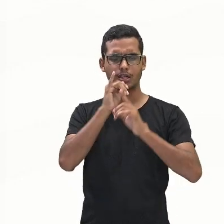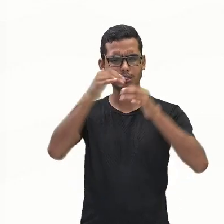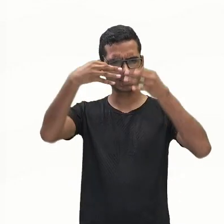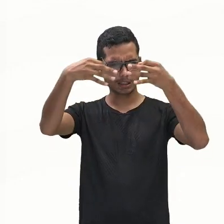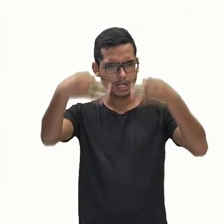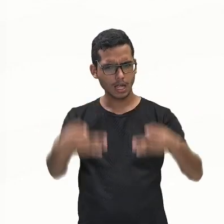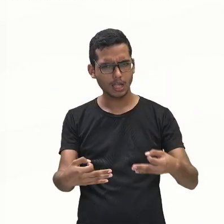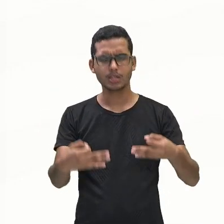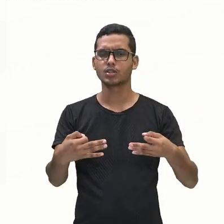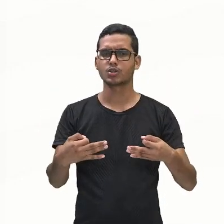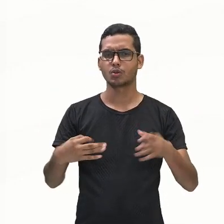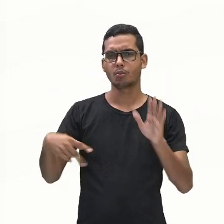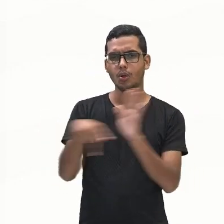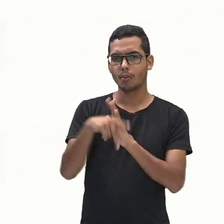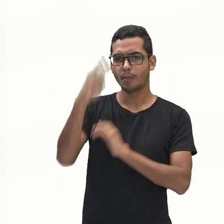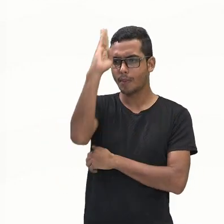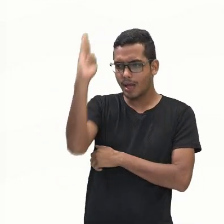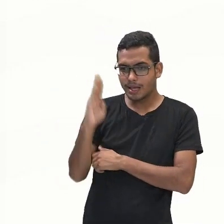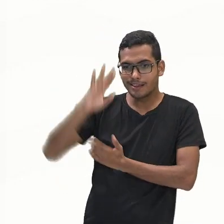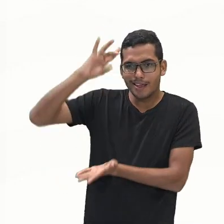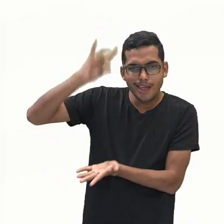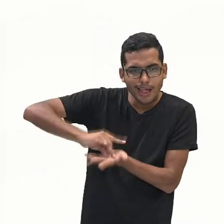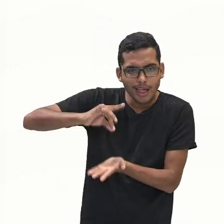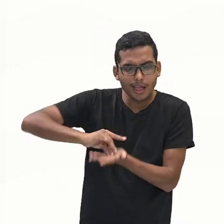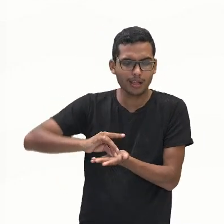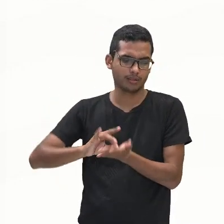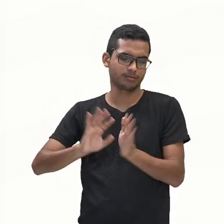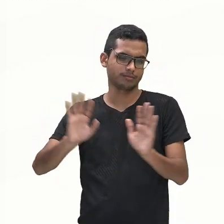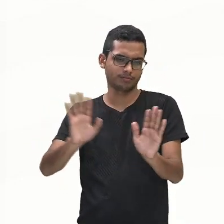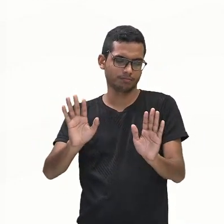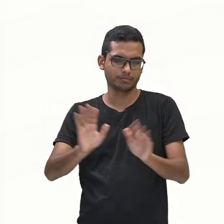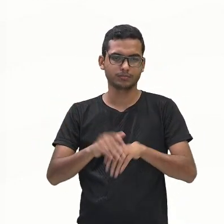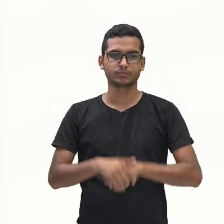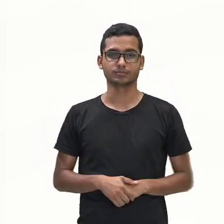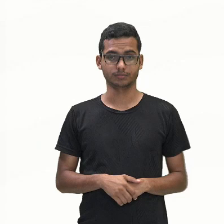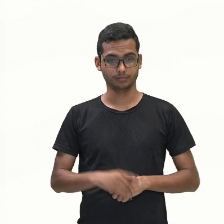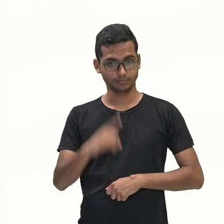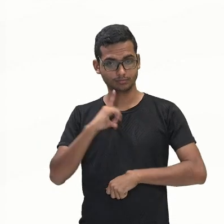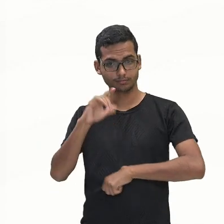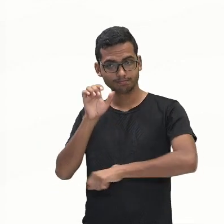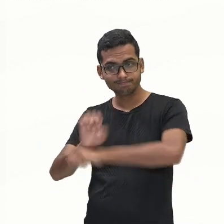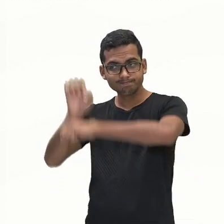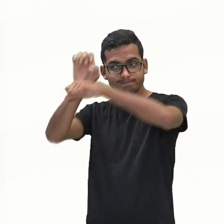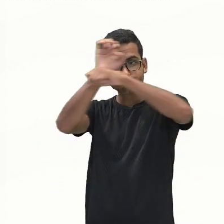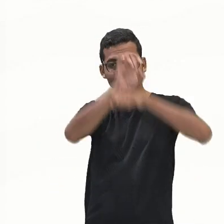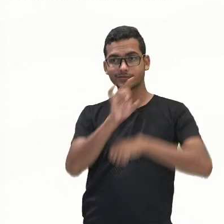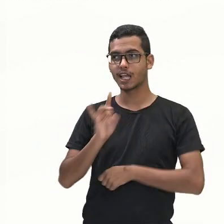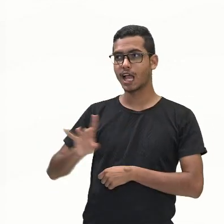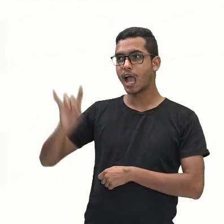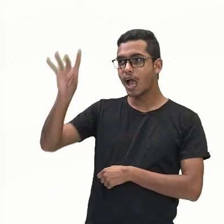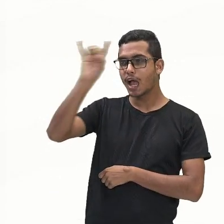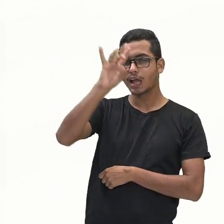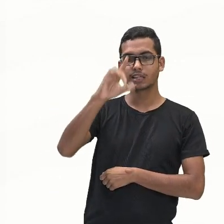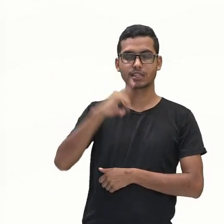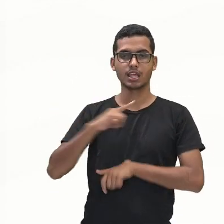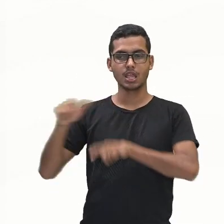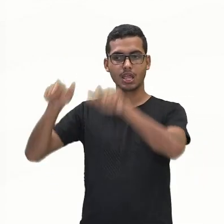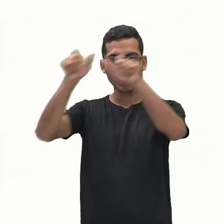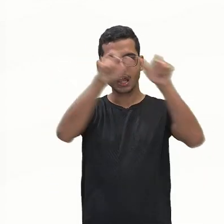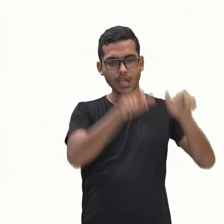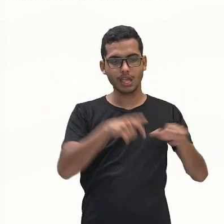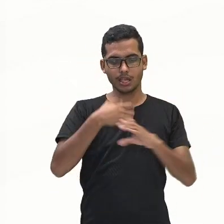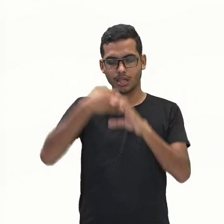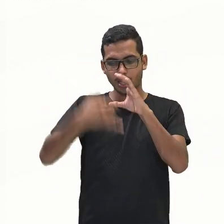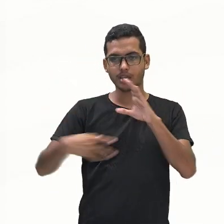totalidade do país, né? Então, a gente tem caso a caso, estado, a gente tem cada caso, nas cidades também a gente